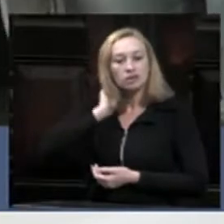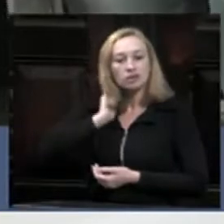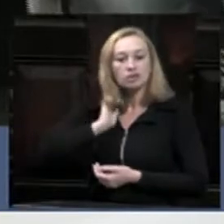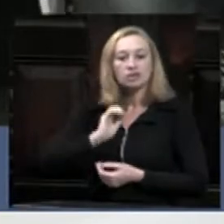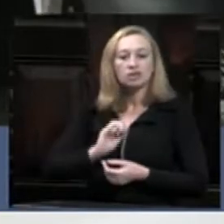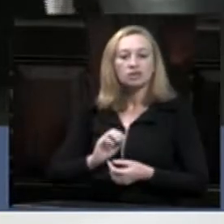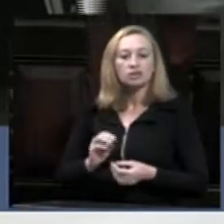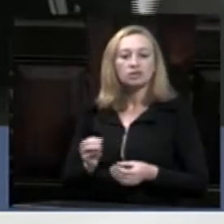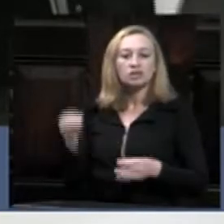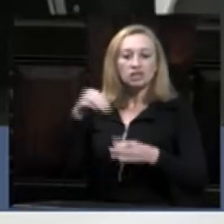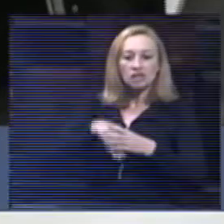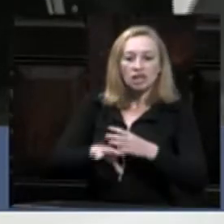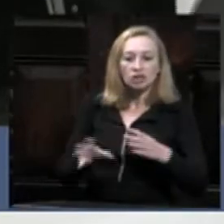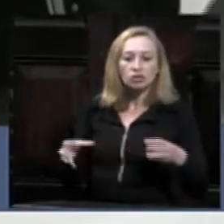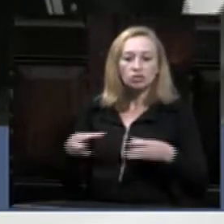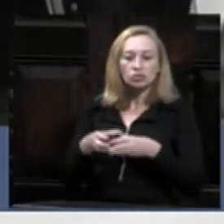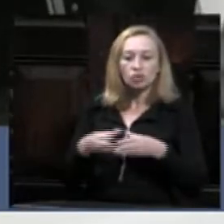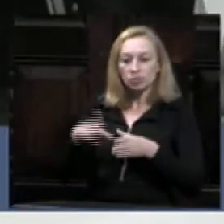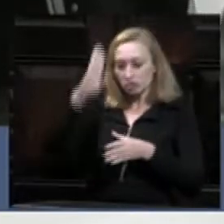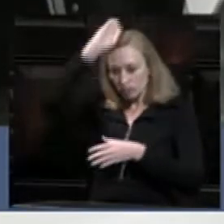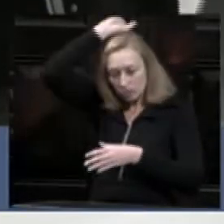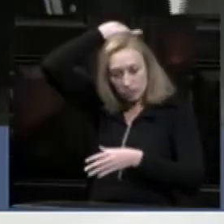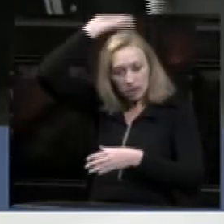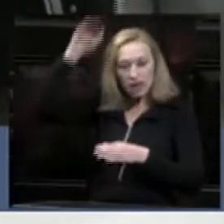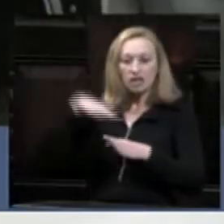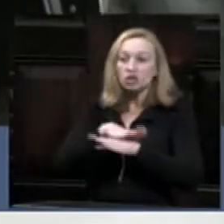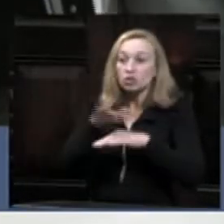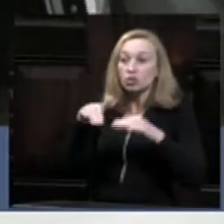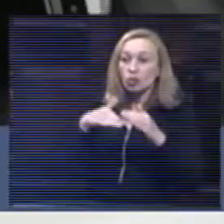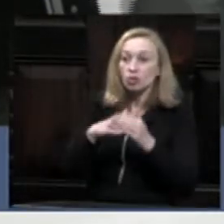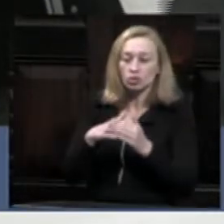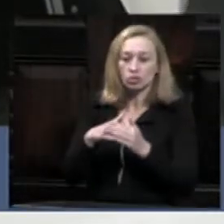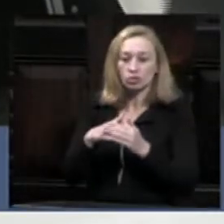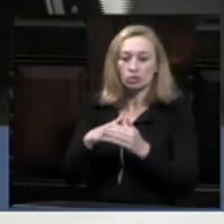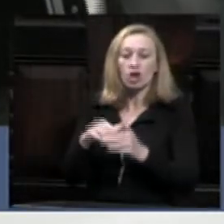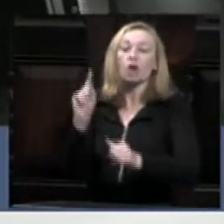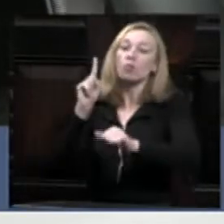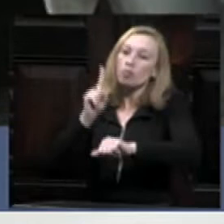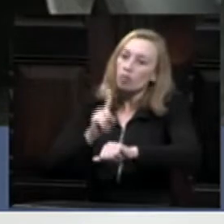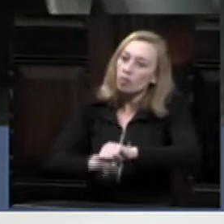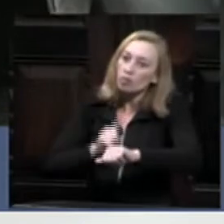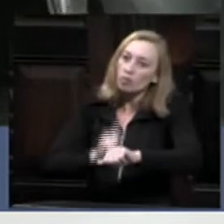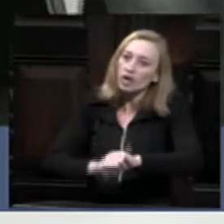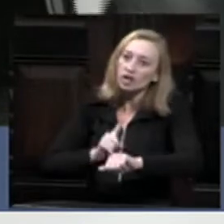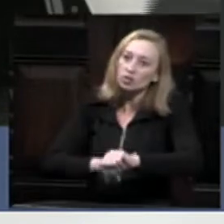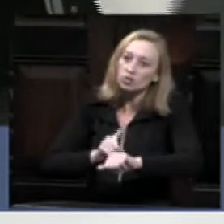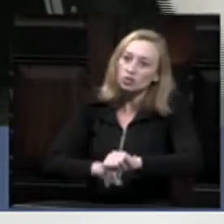dentro da corporação, quem está mais embaixo. Porque esse é o momento da gente